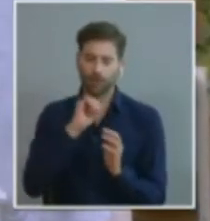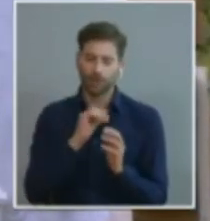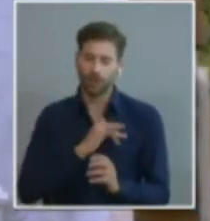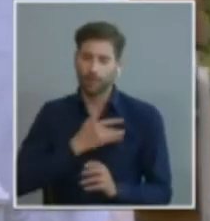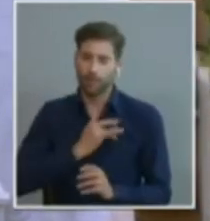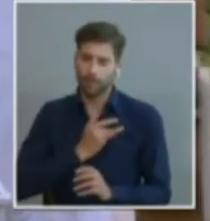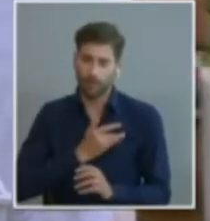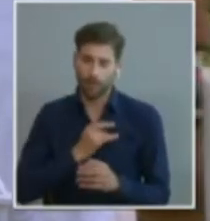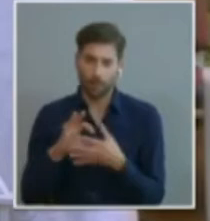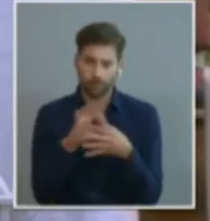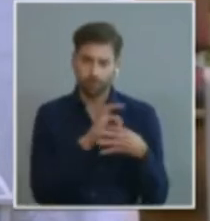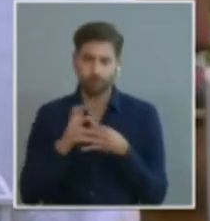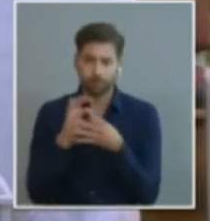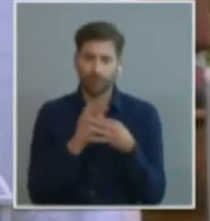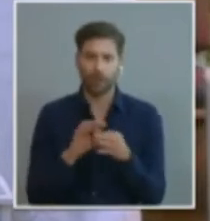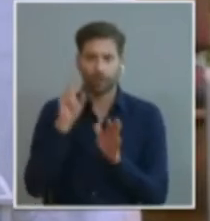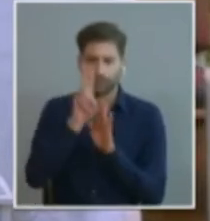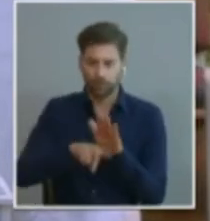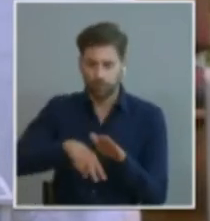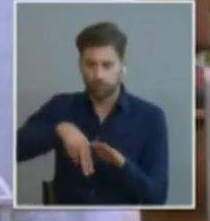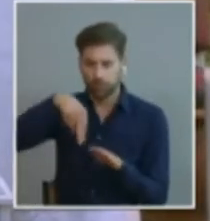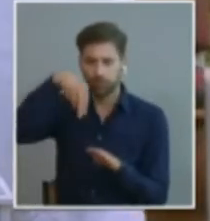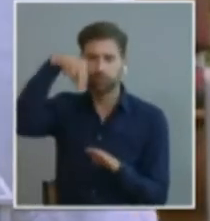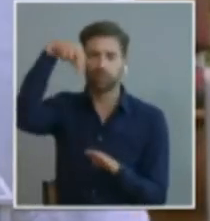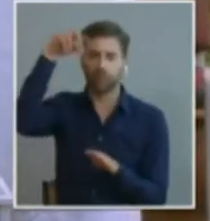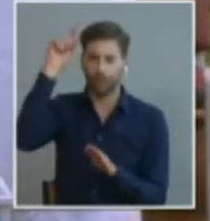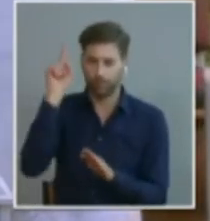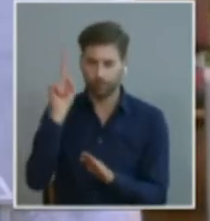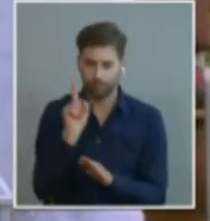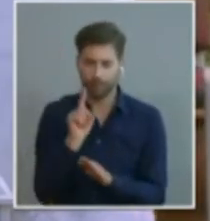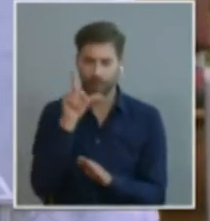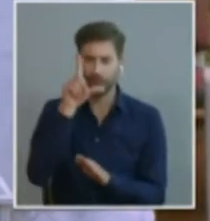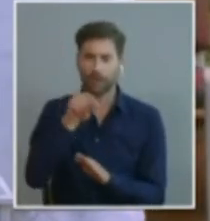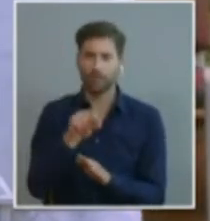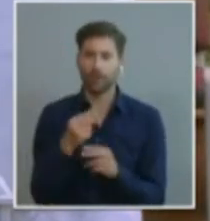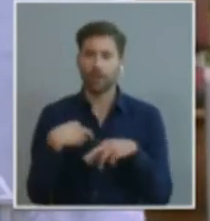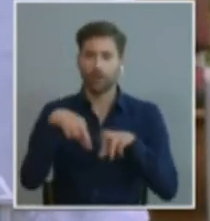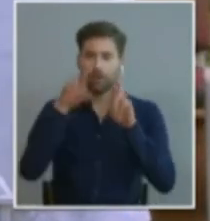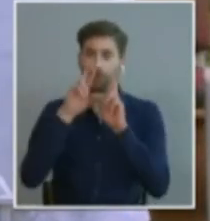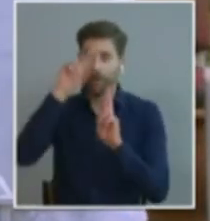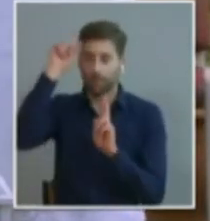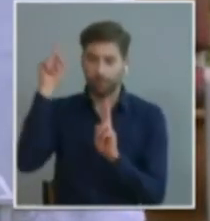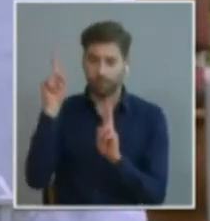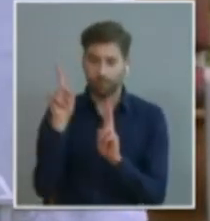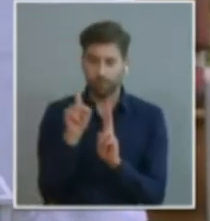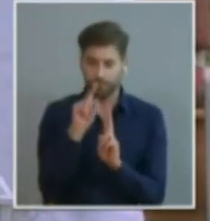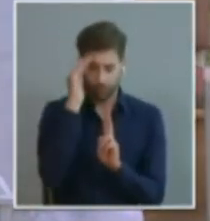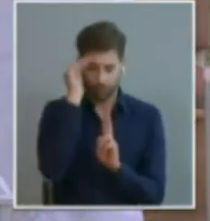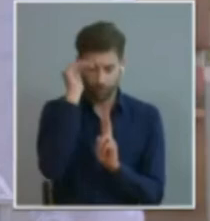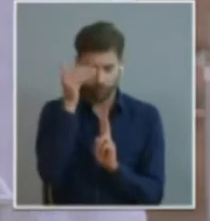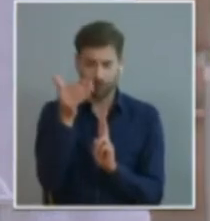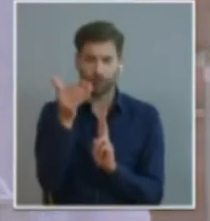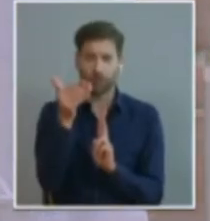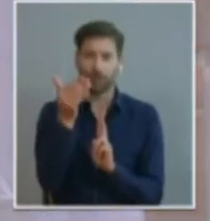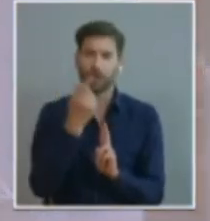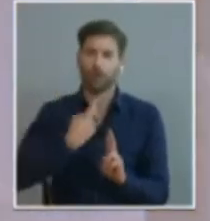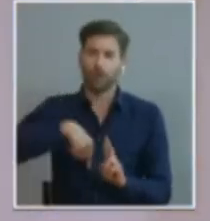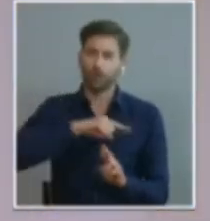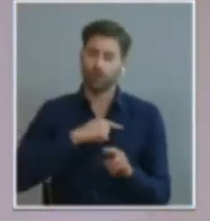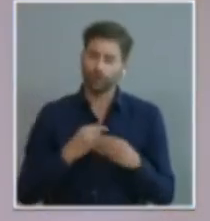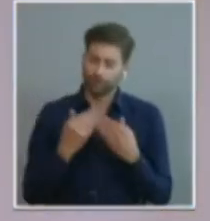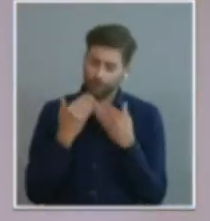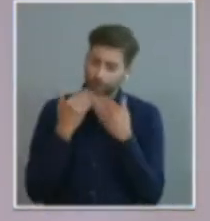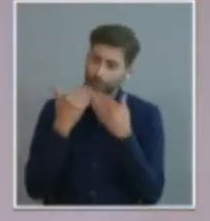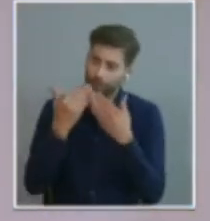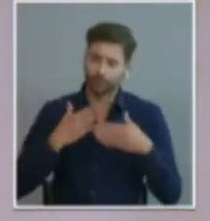admirável ressurreição e ascensão aos céus, e esperando a sua vinda gloriosa, nós vos oferecemos em ação de